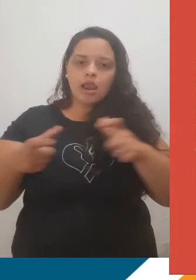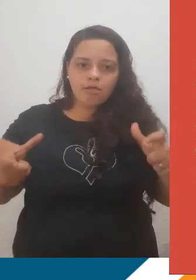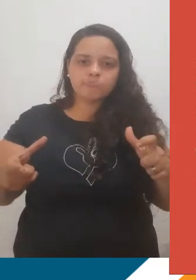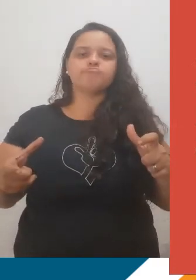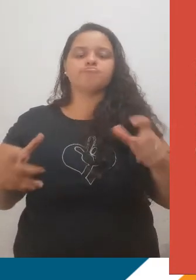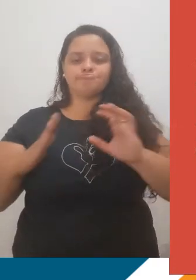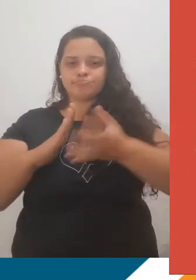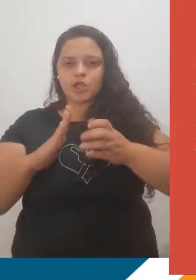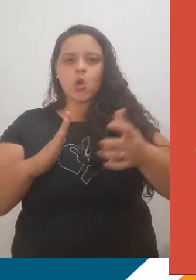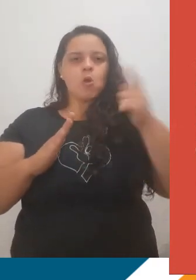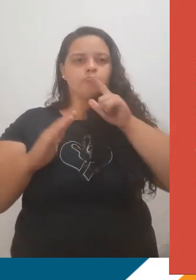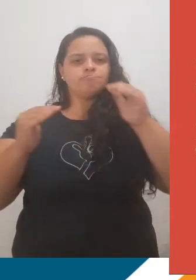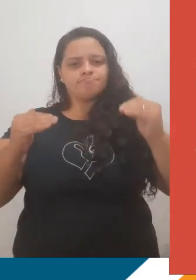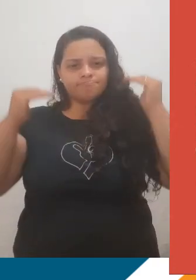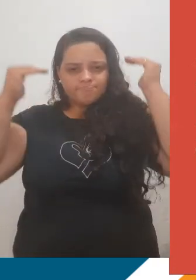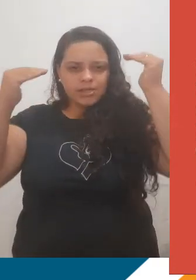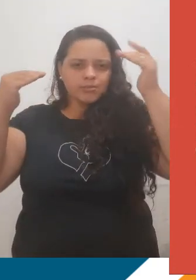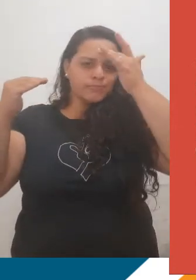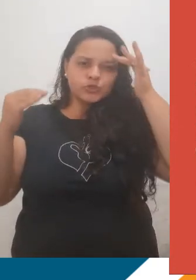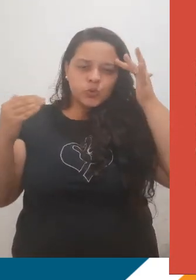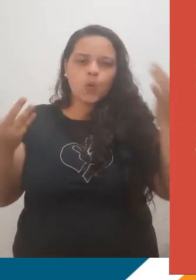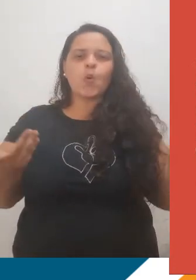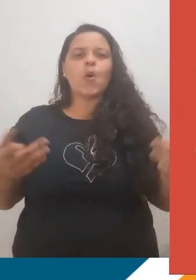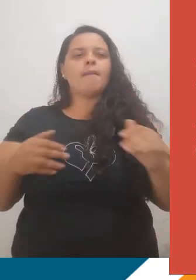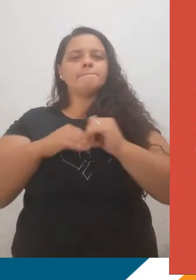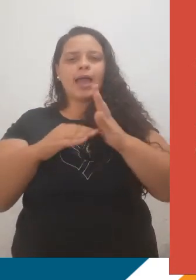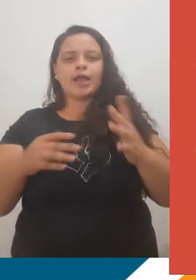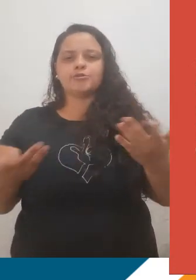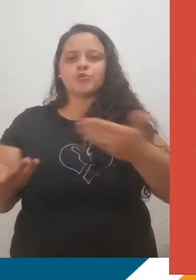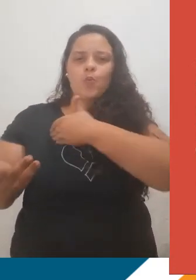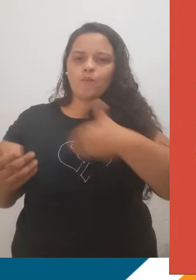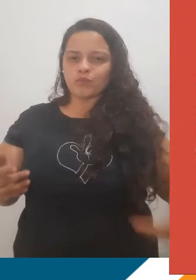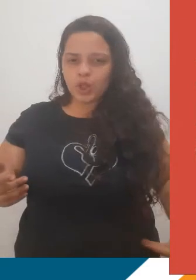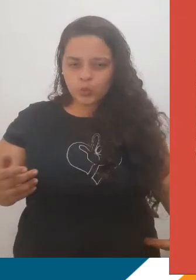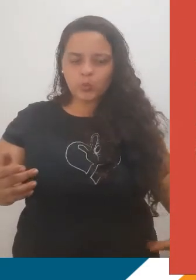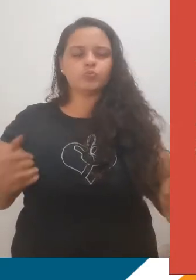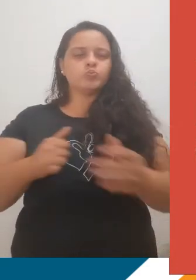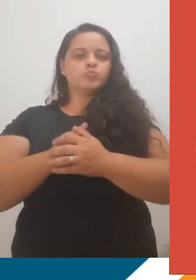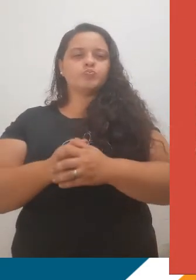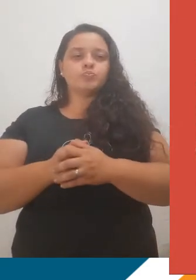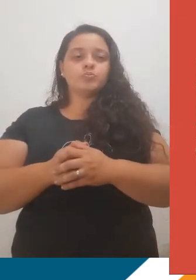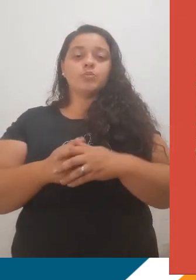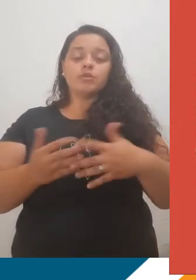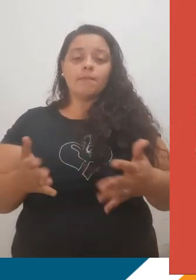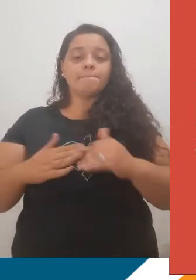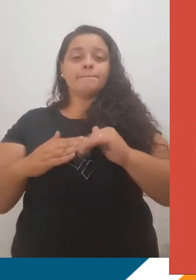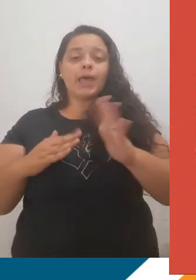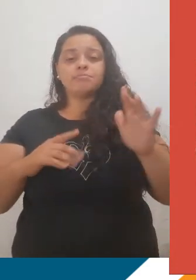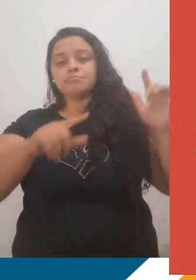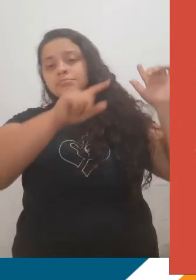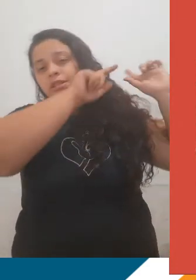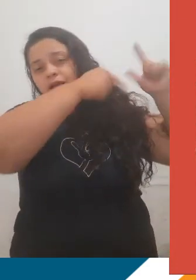o partido que vai eleger mais parlamentares, mais governadores nesse momento, né? E é um partido mais tradicional, como